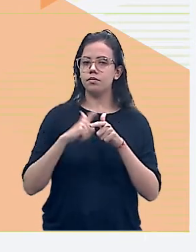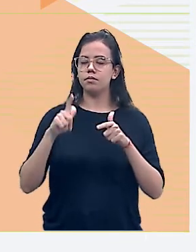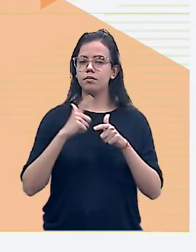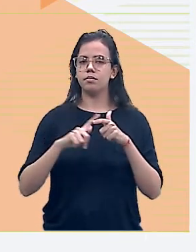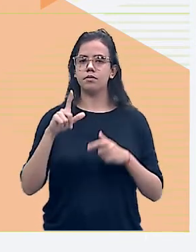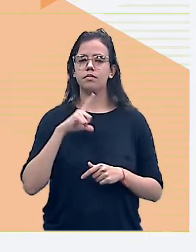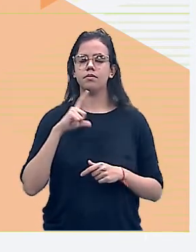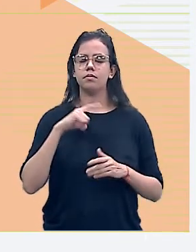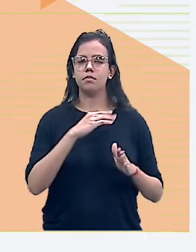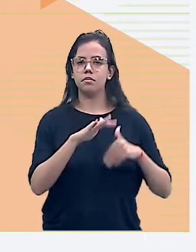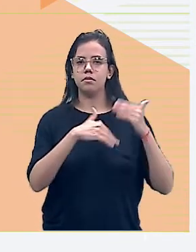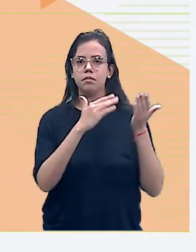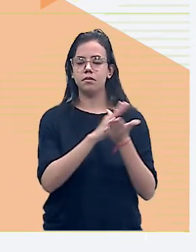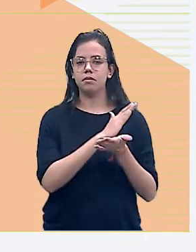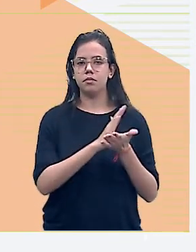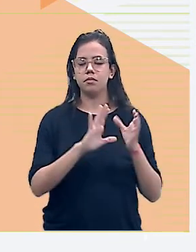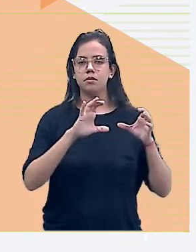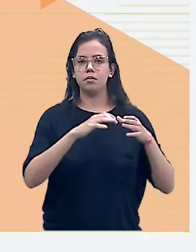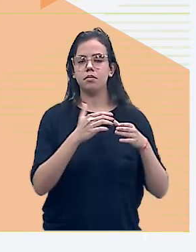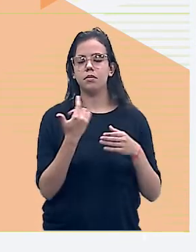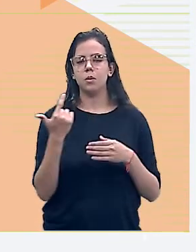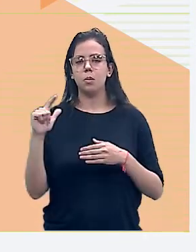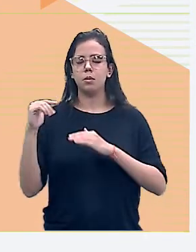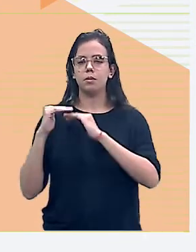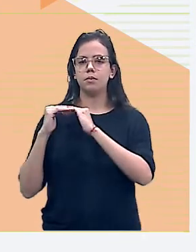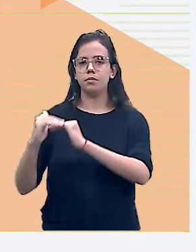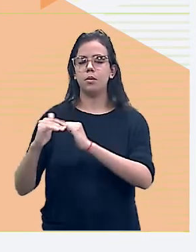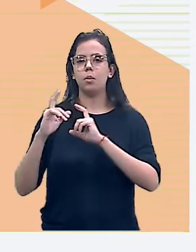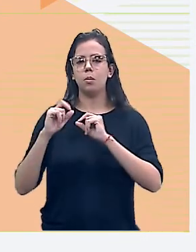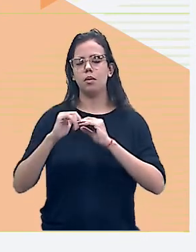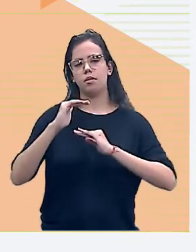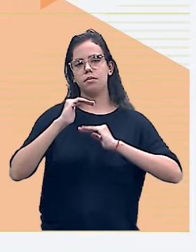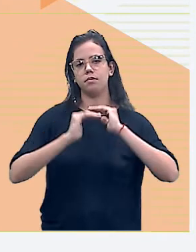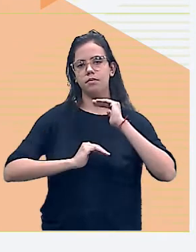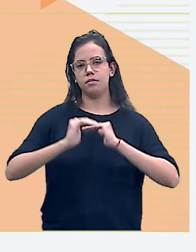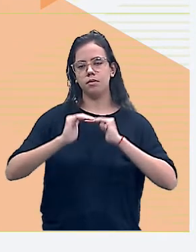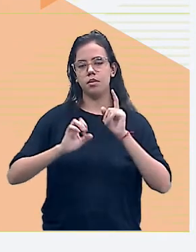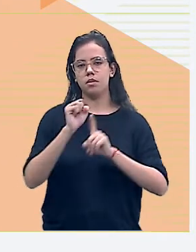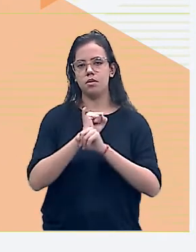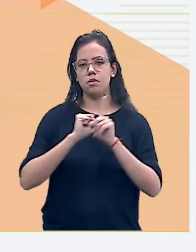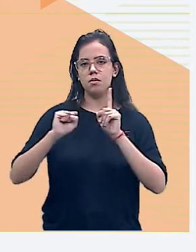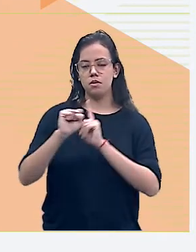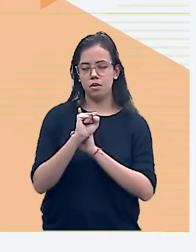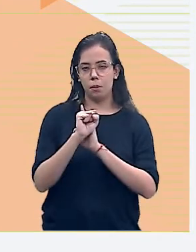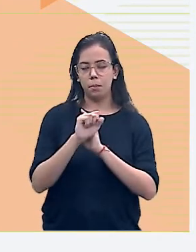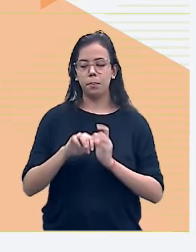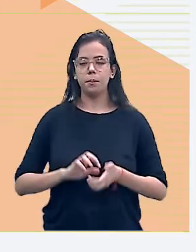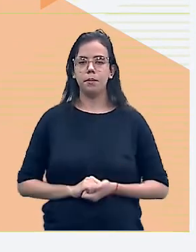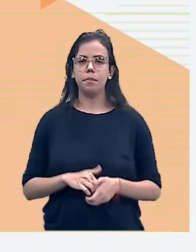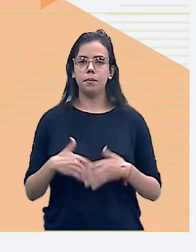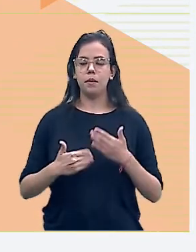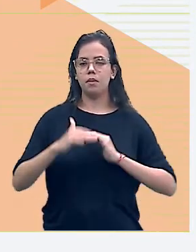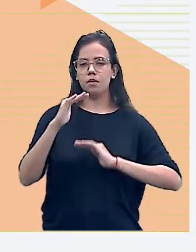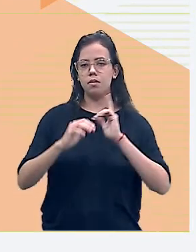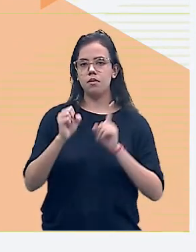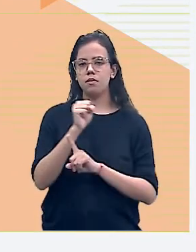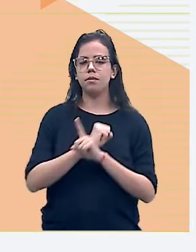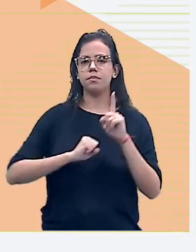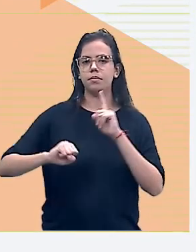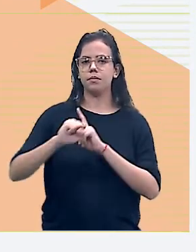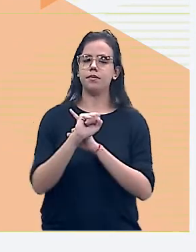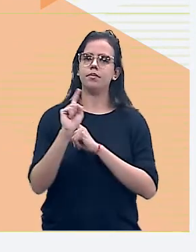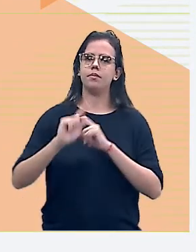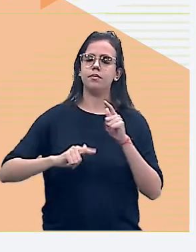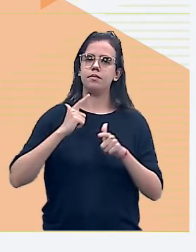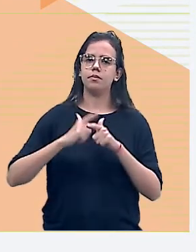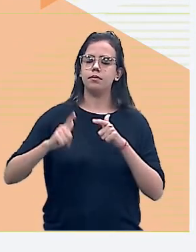há entre a evolução de alguns grupos e outros ou seja a desigualdade social e como a desigualdade social ela é uma